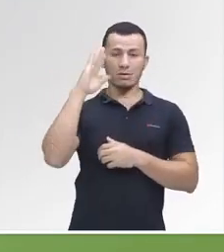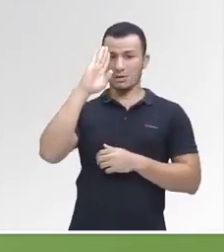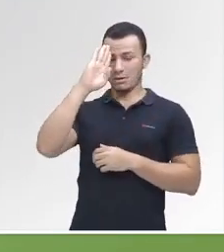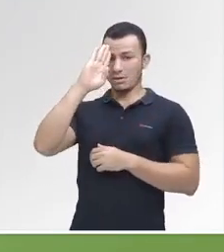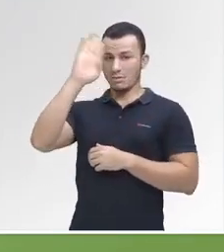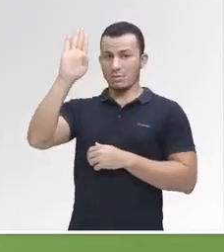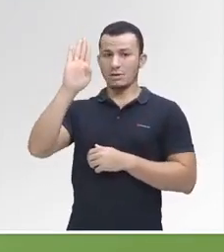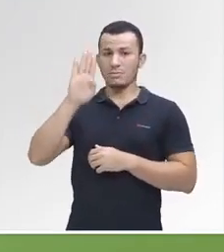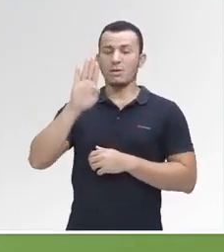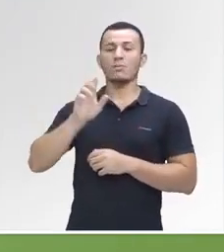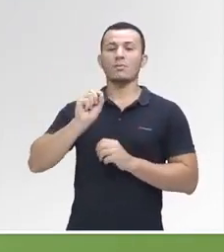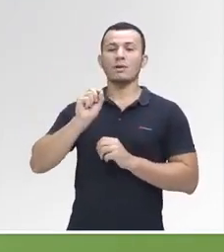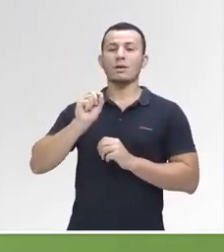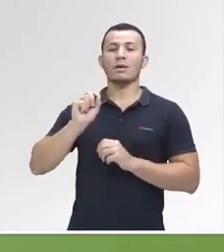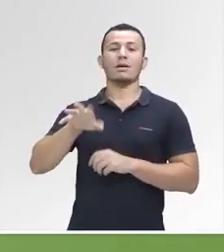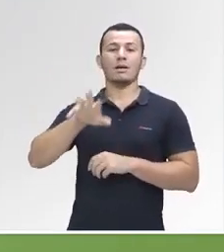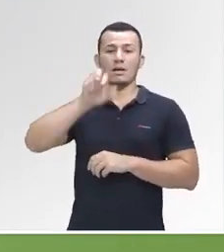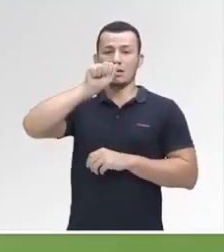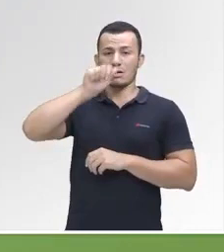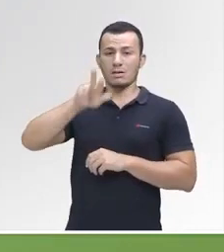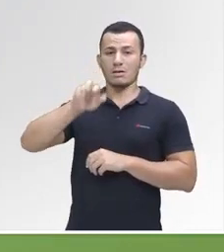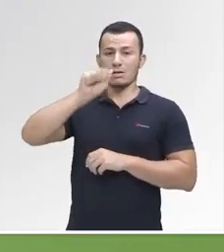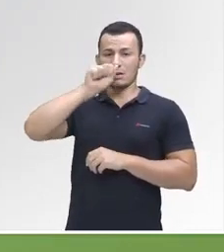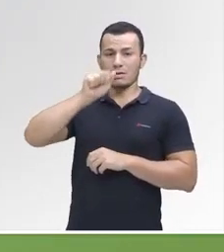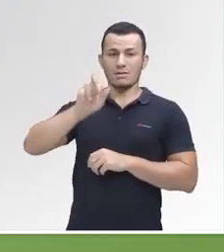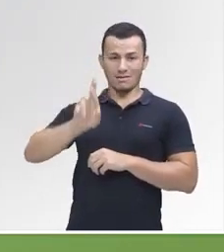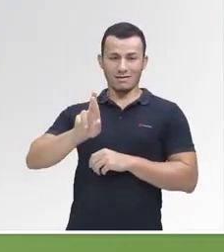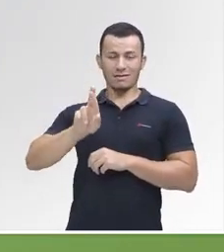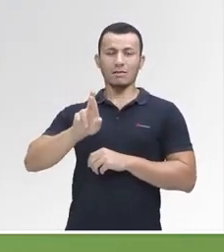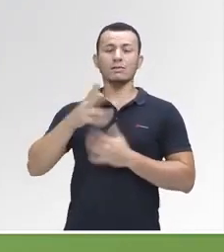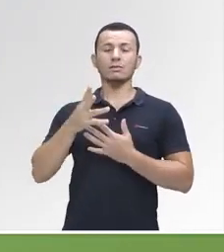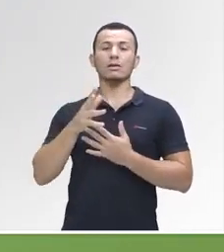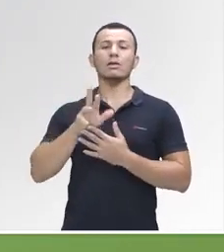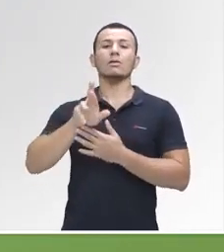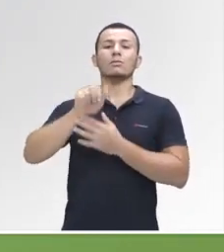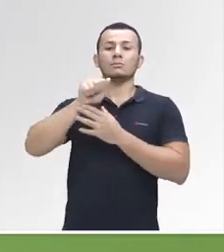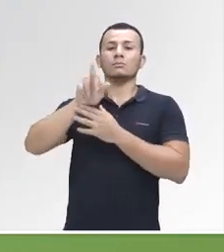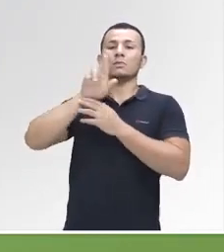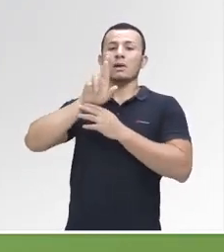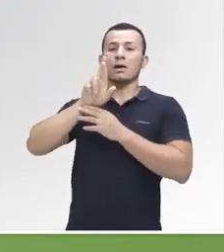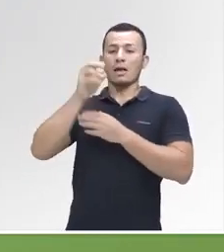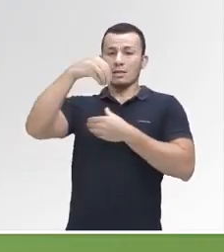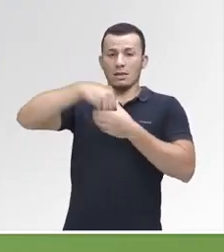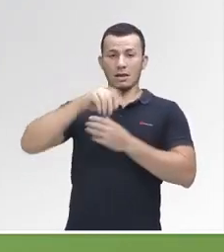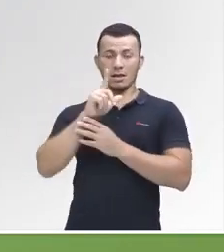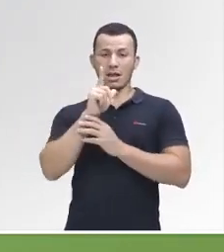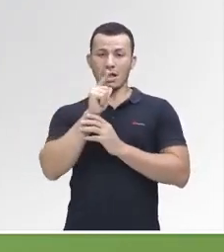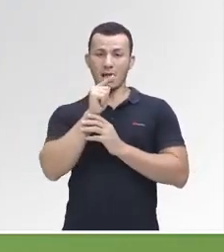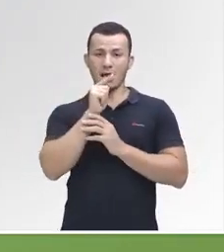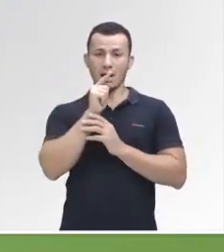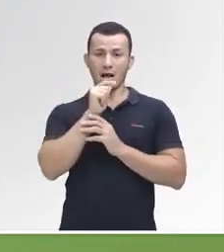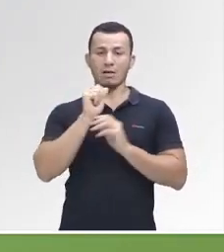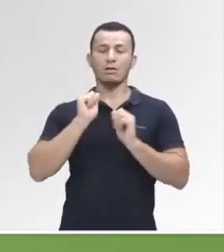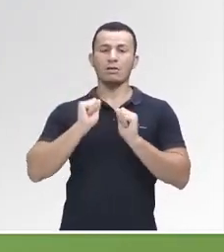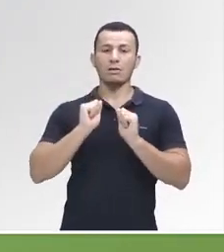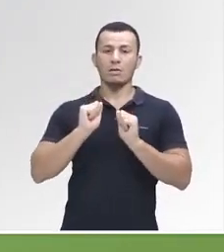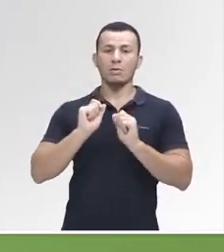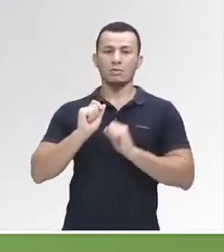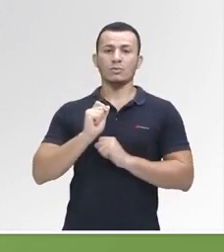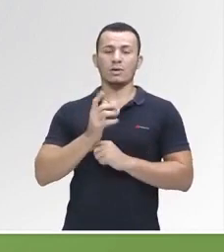nossa respiração, essa falta de respiração no afogamento causa a